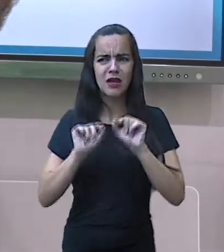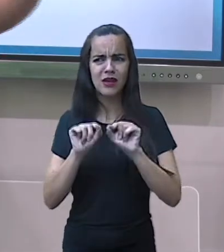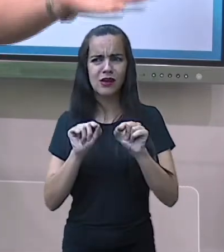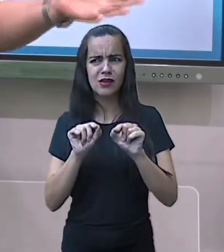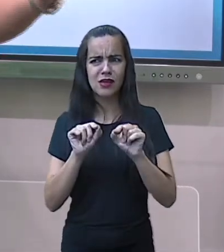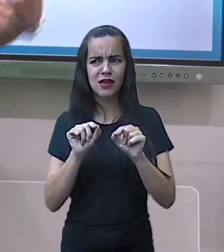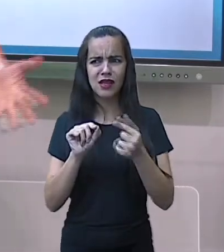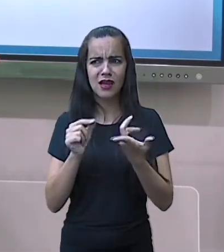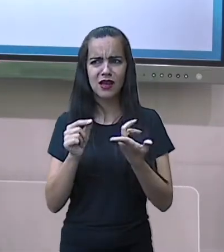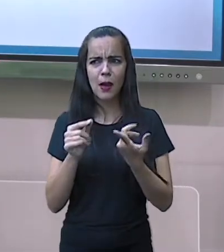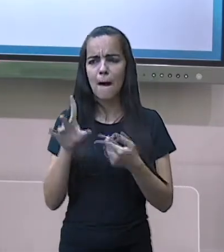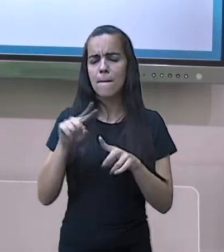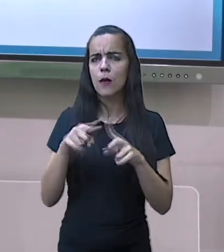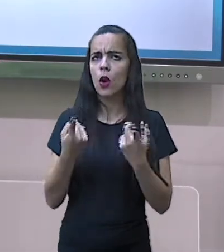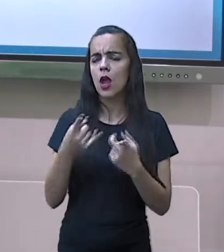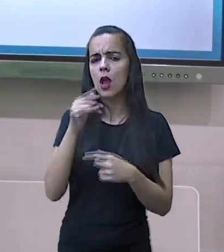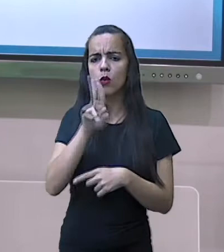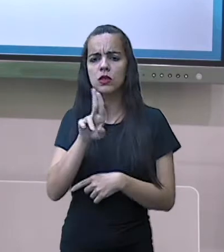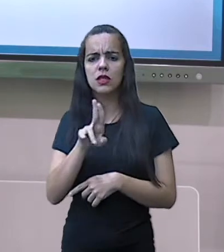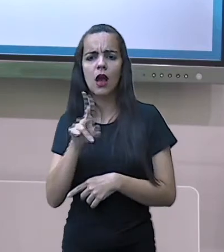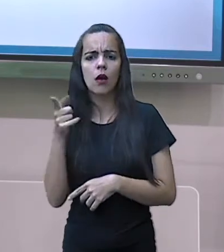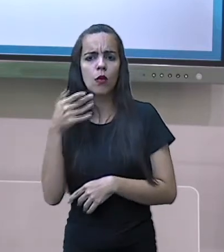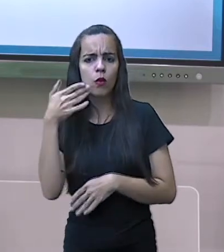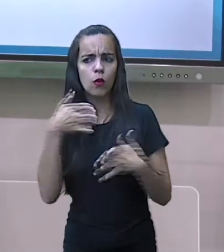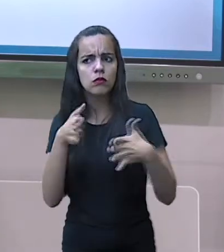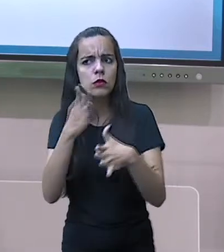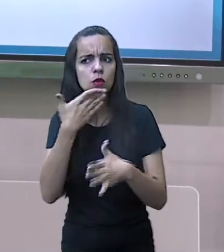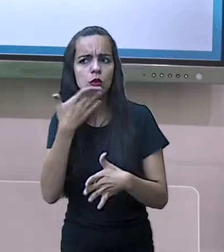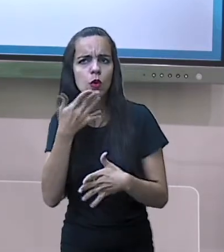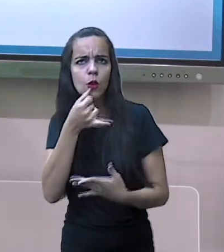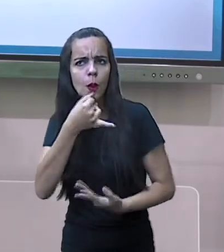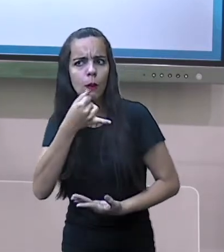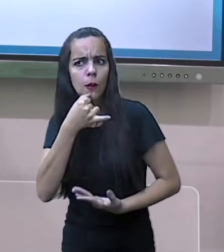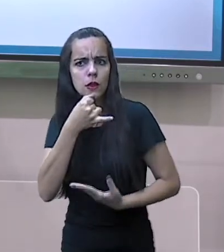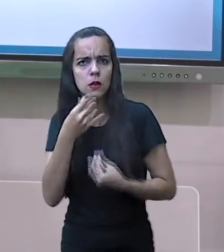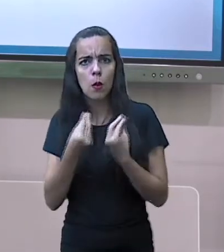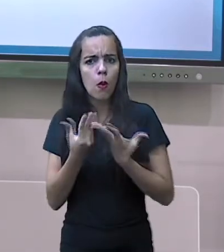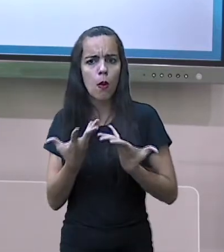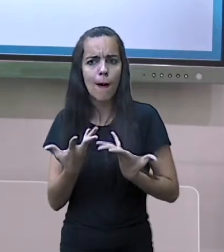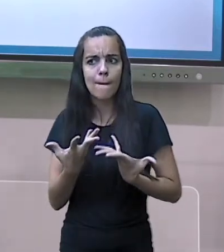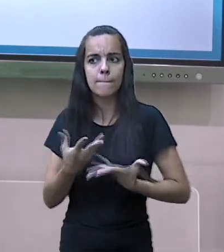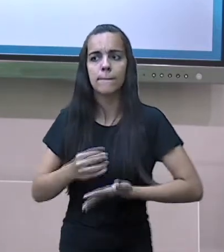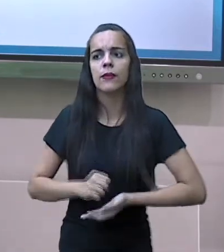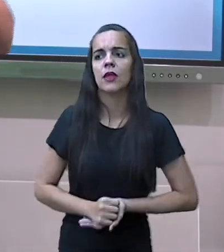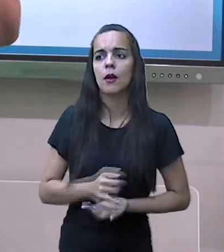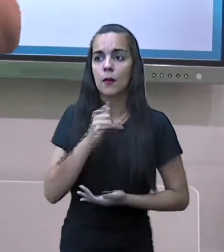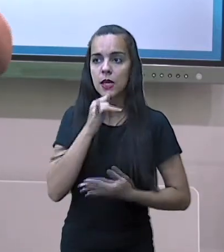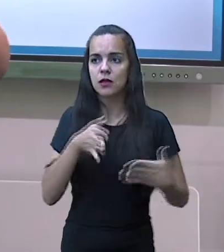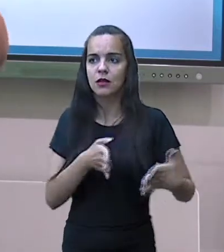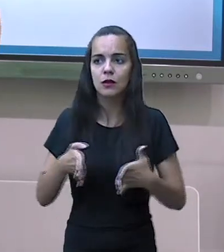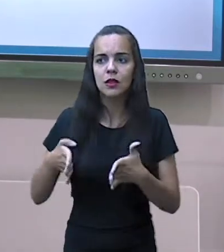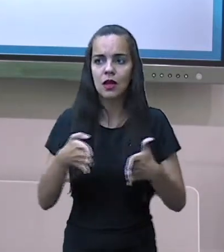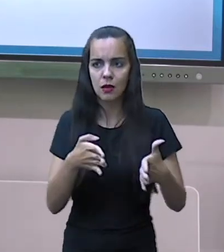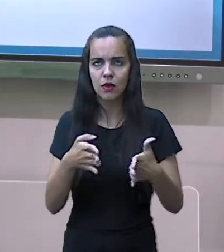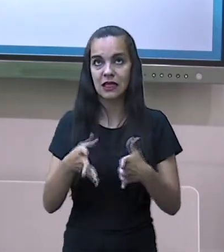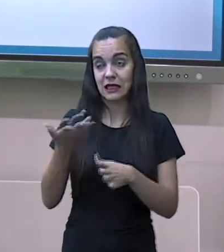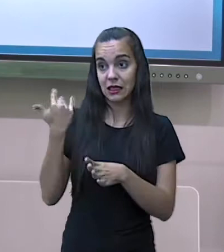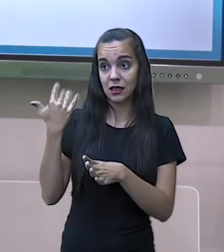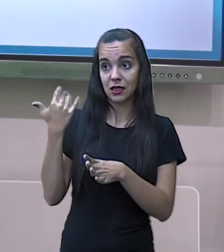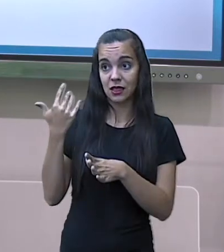bem, o Rio Doce é um exemplo, mas como que eu posso entender isso? É um rio que mesmo na